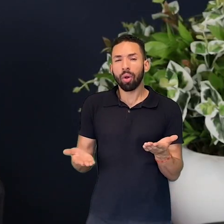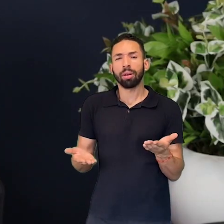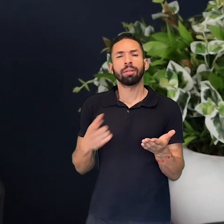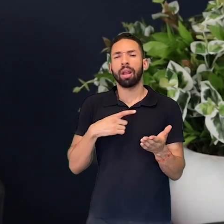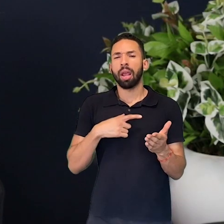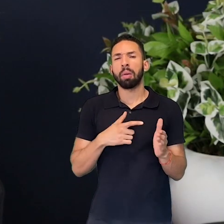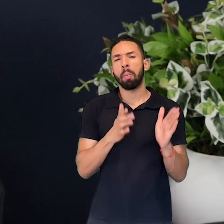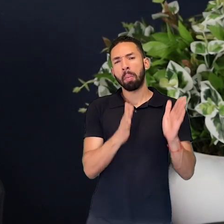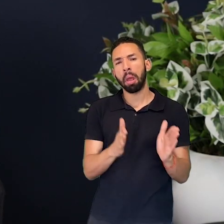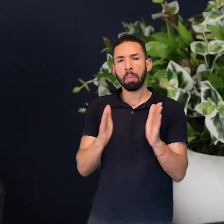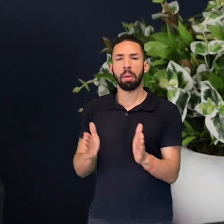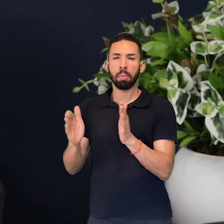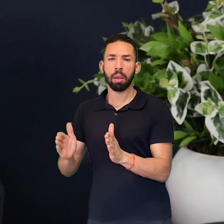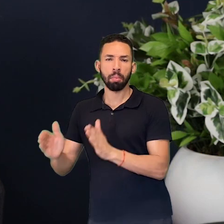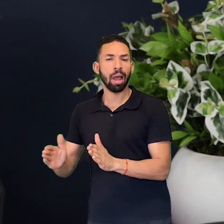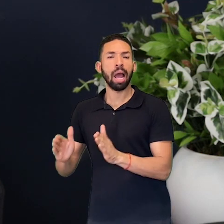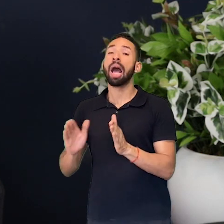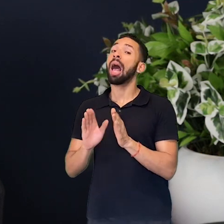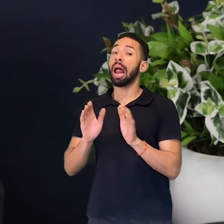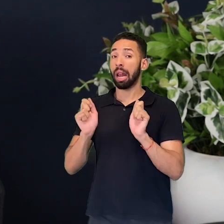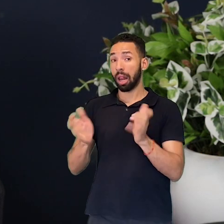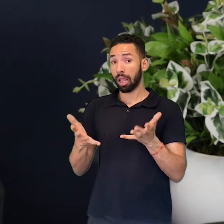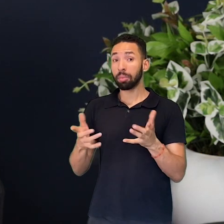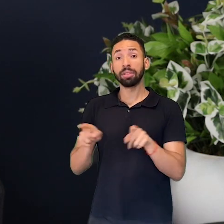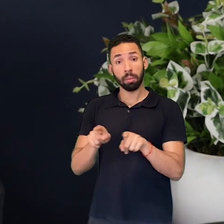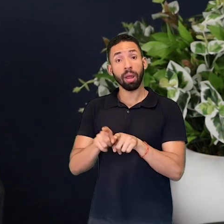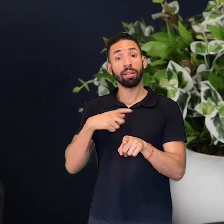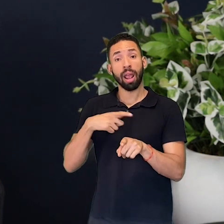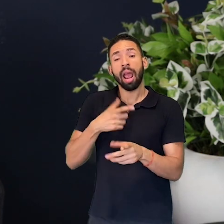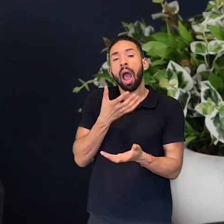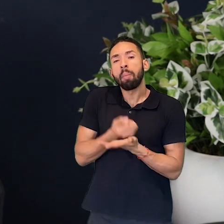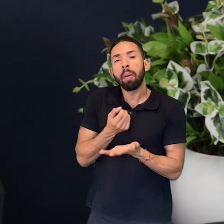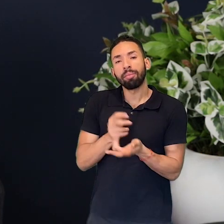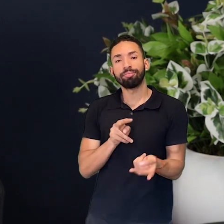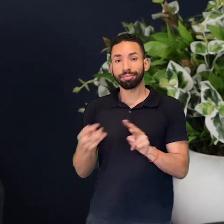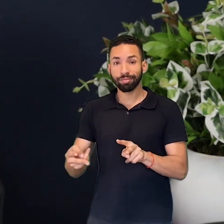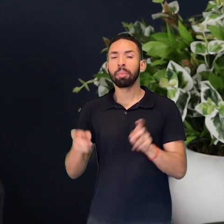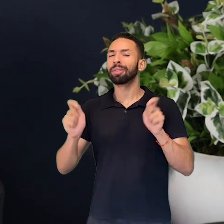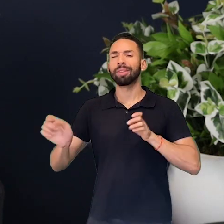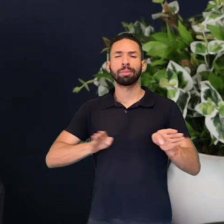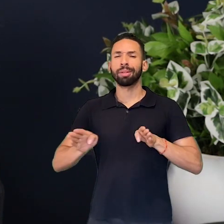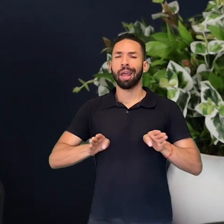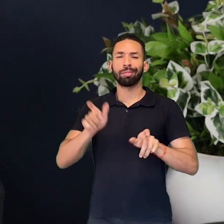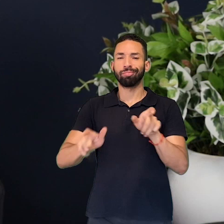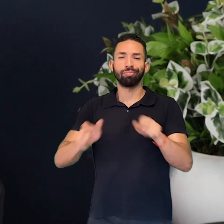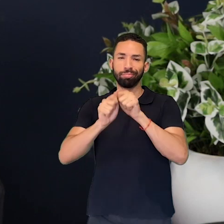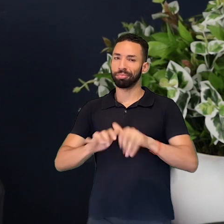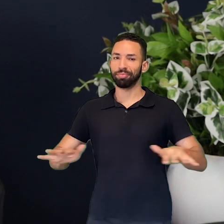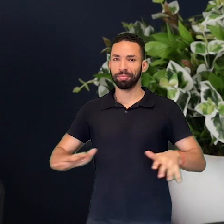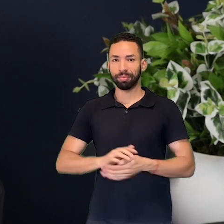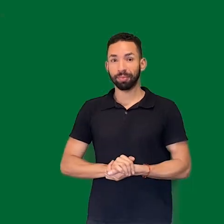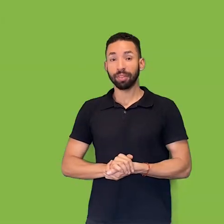Nessa temporada, todos os episódios estão disponíveis em Libras e com transcrição de áudio, para que seja acessível